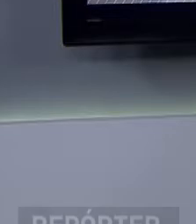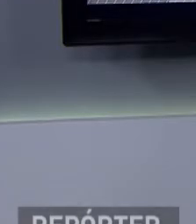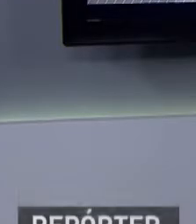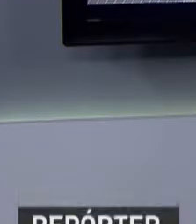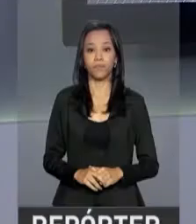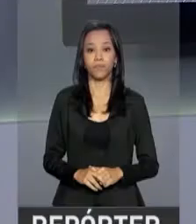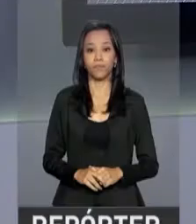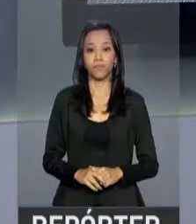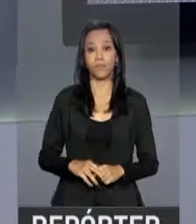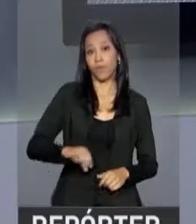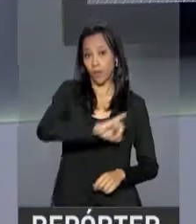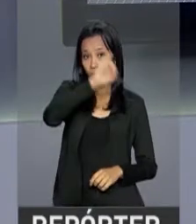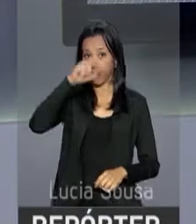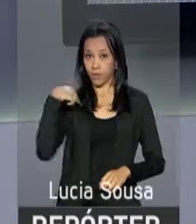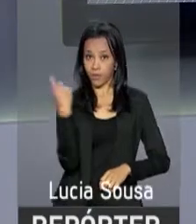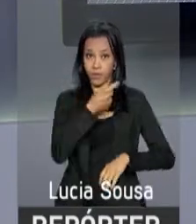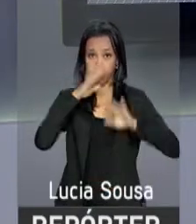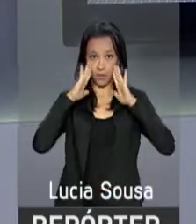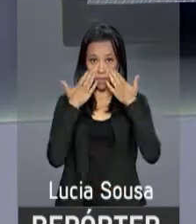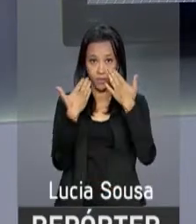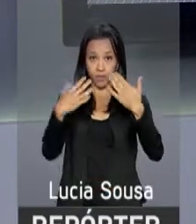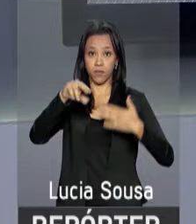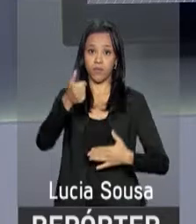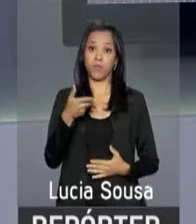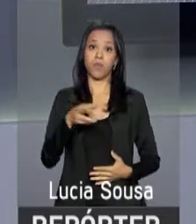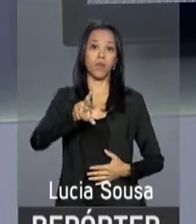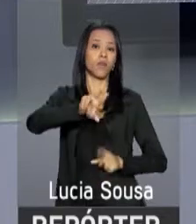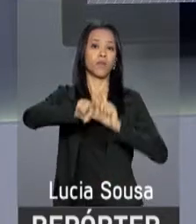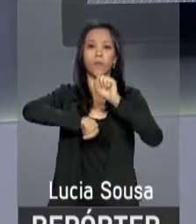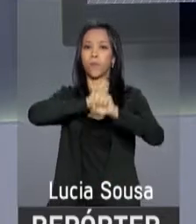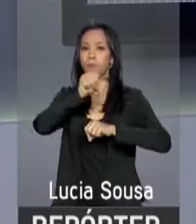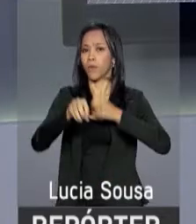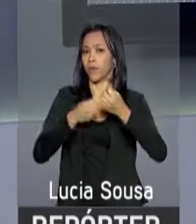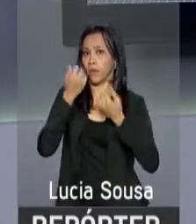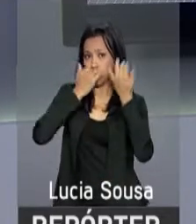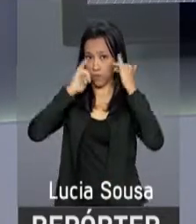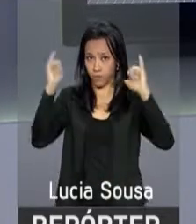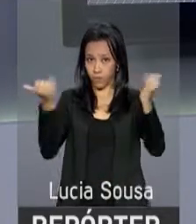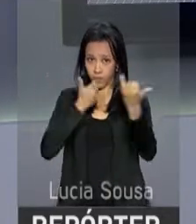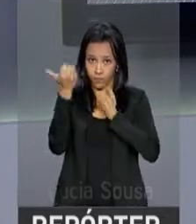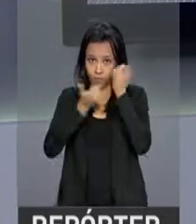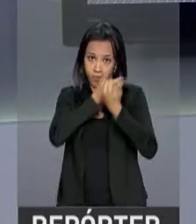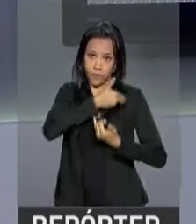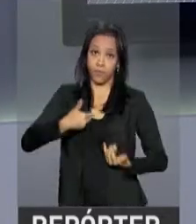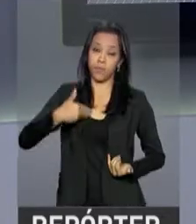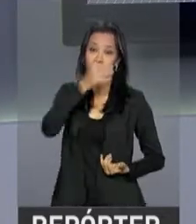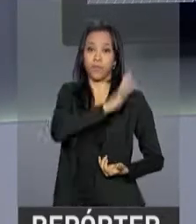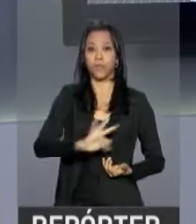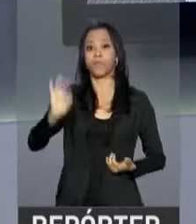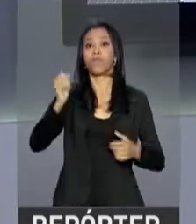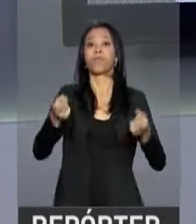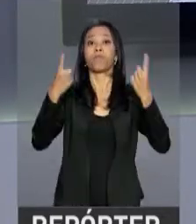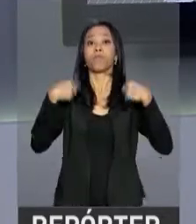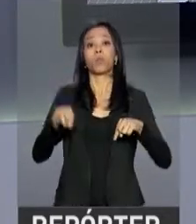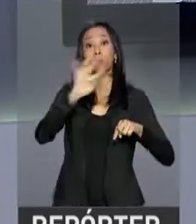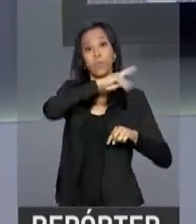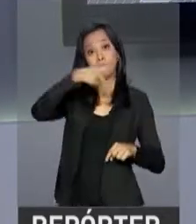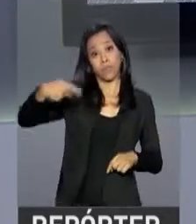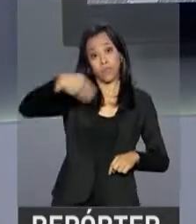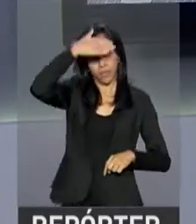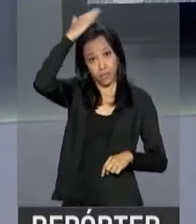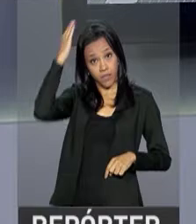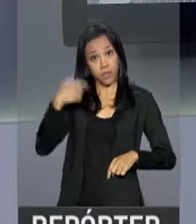olá estamos de volta com o repórter nbr as notícias do governo federal o presidente michel temer se reúne com os líderes